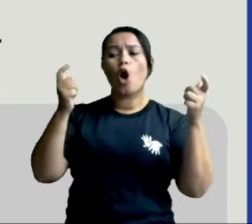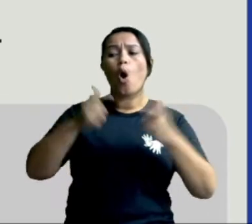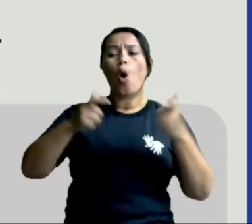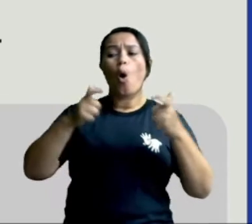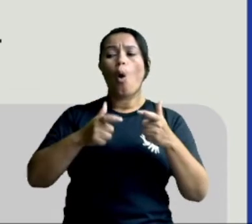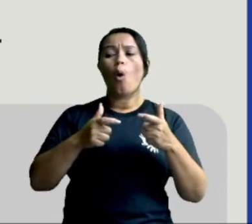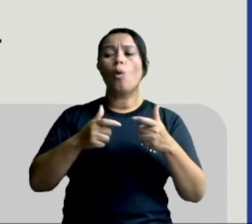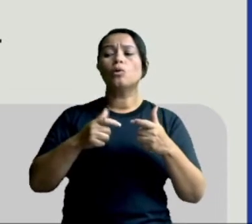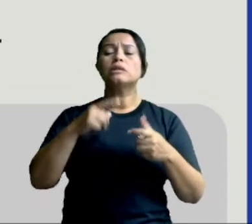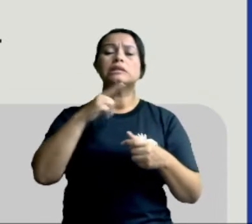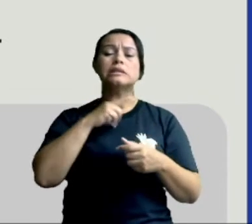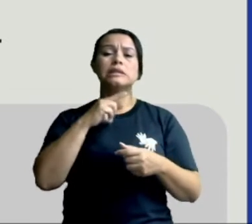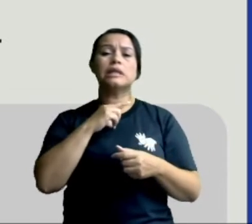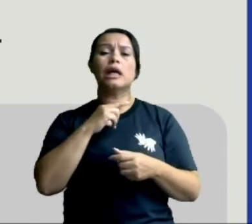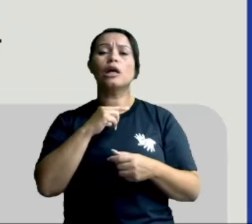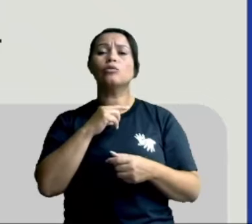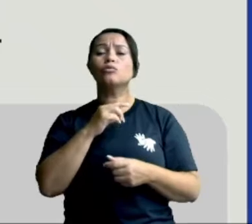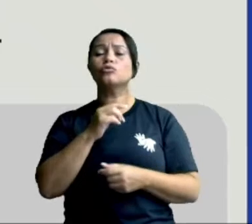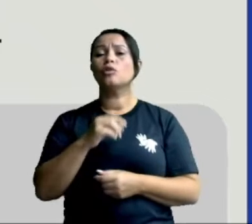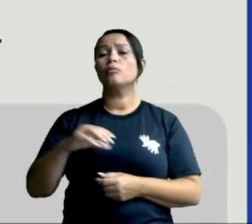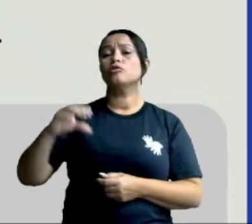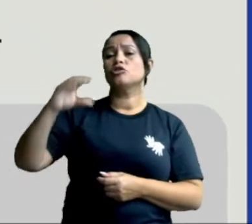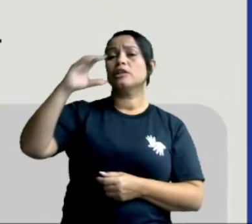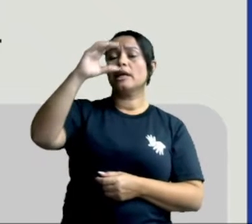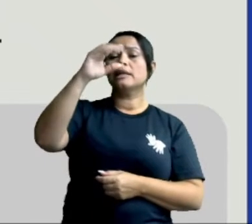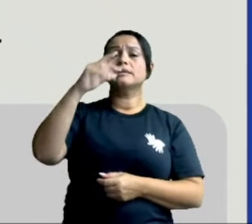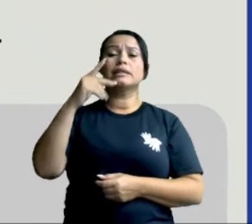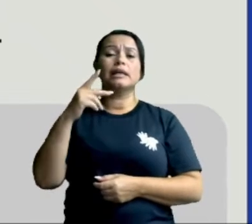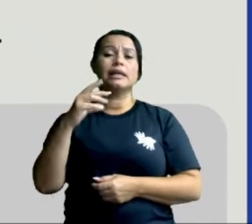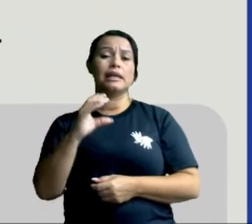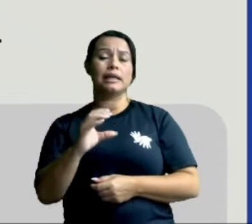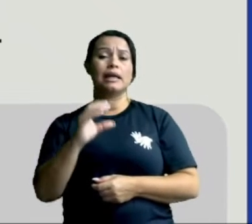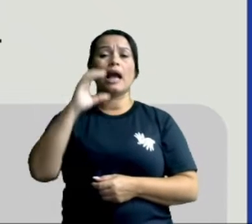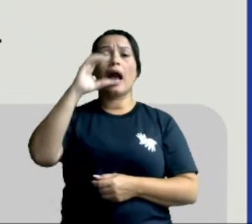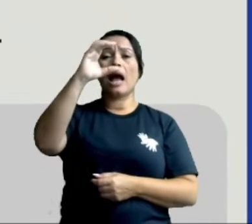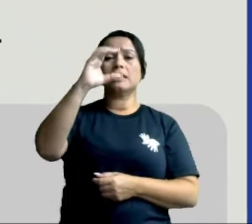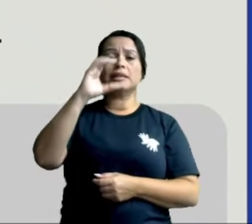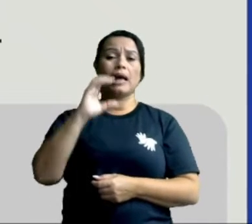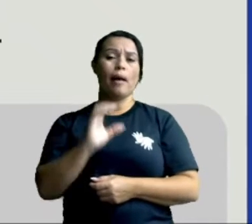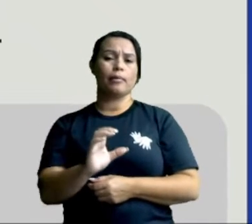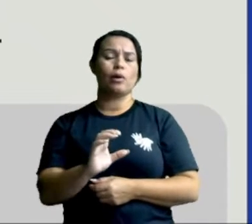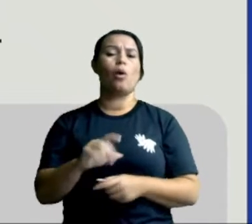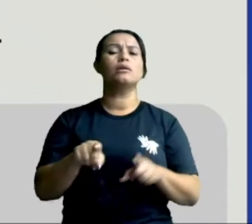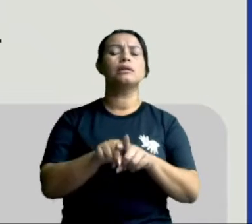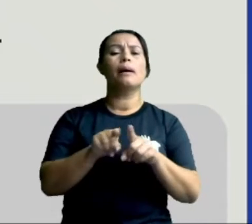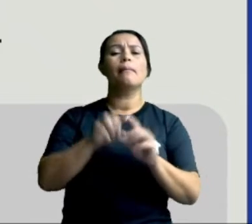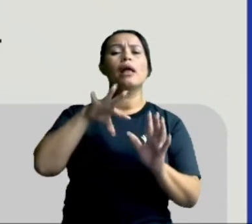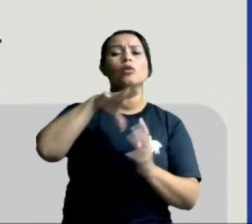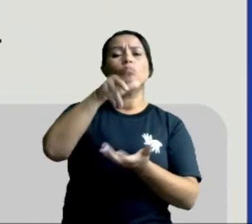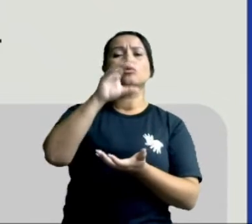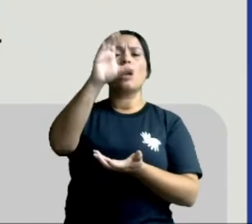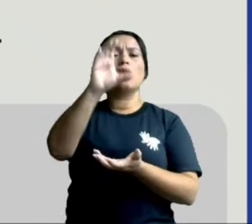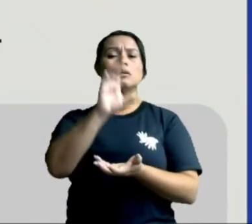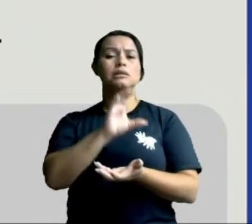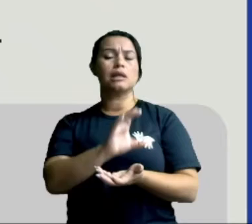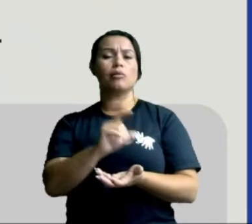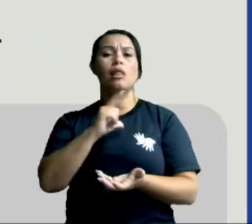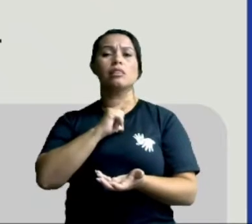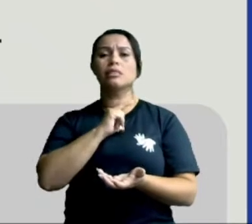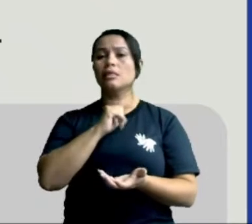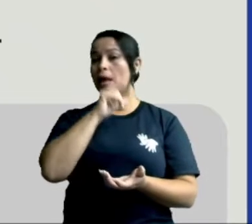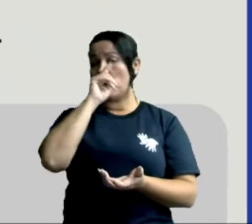localizado nos trópicos de câncer e capricórnio ele apresenta elevadas